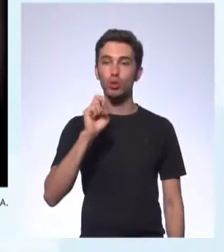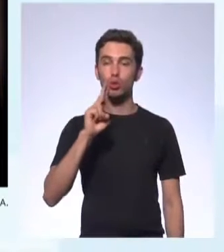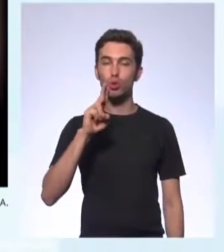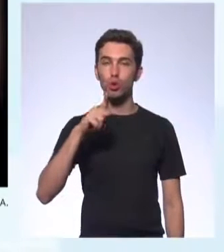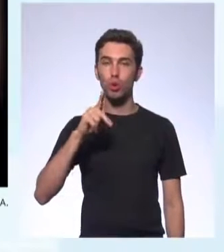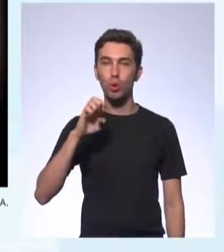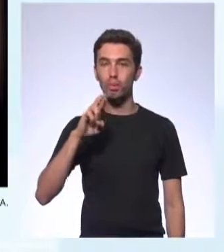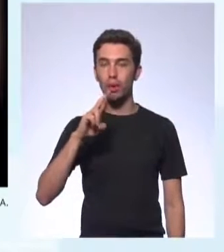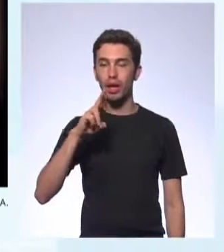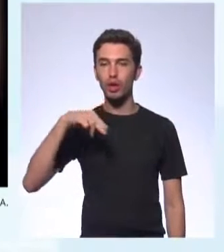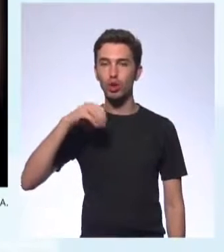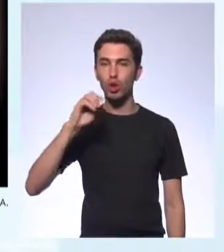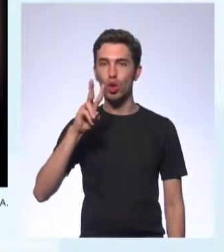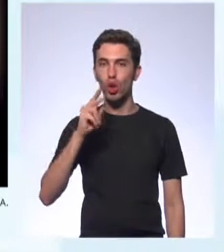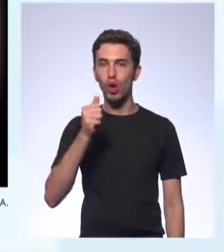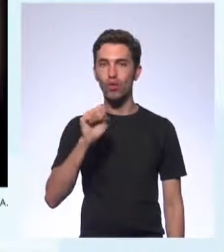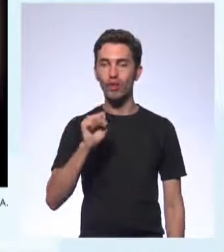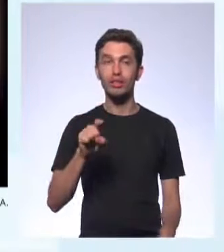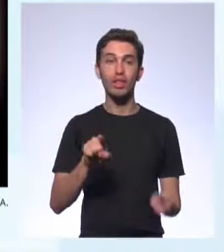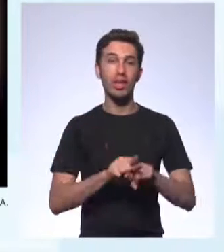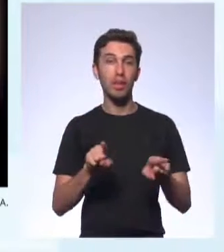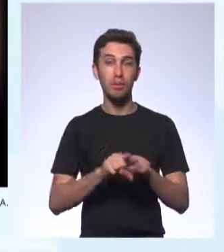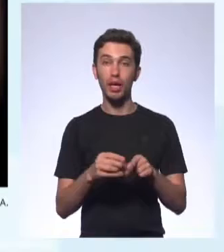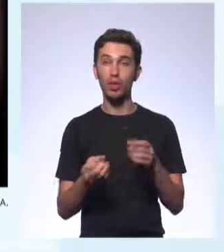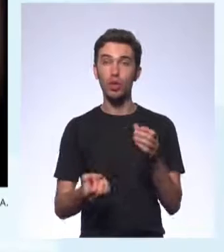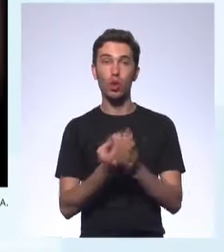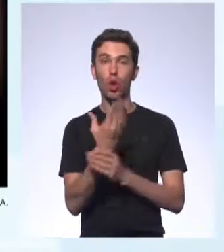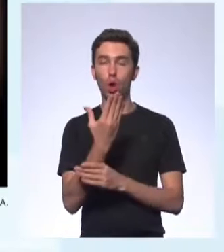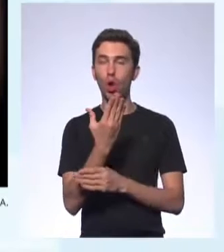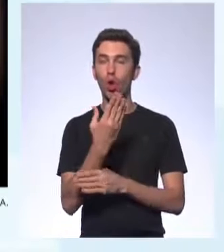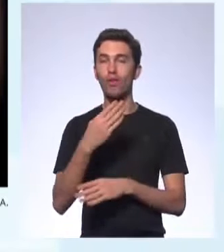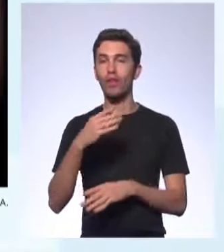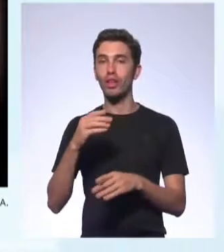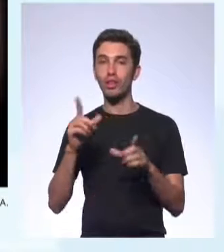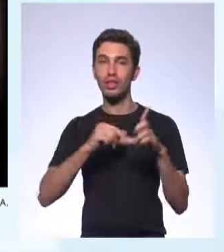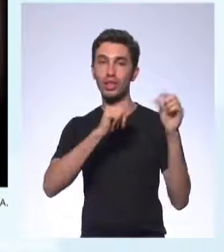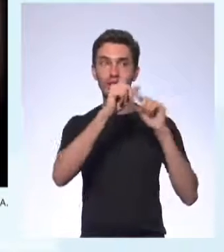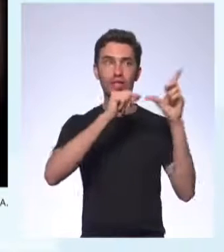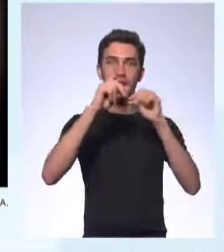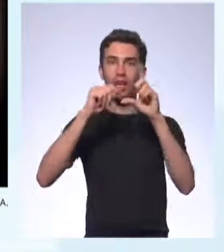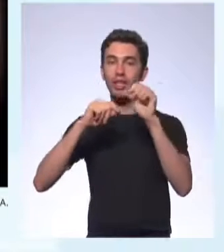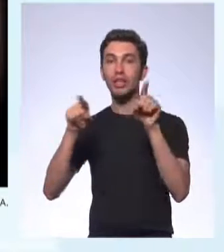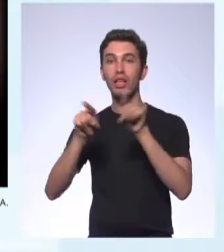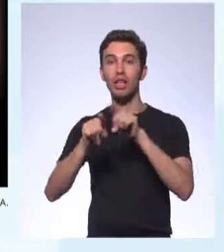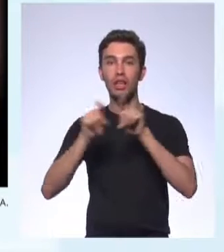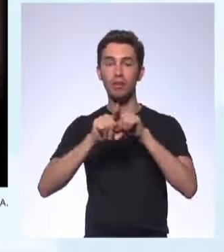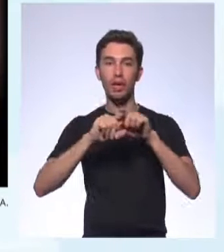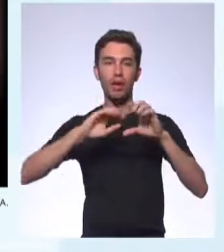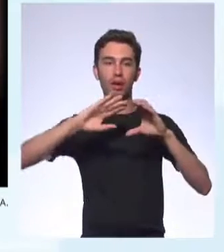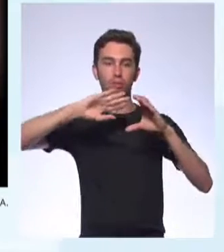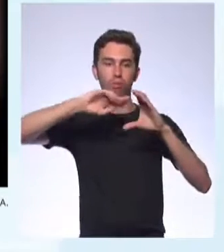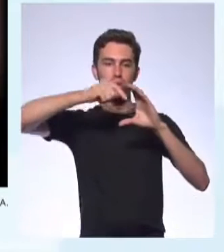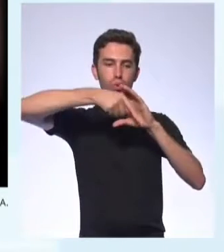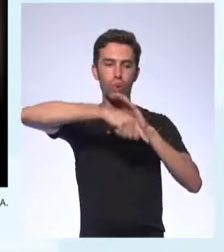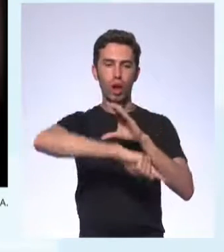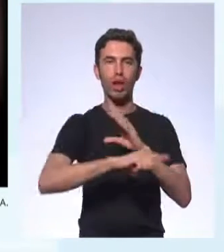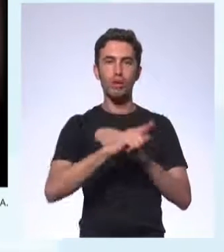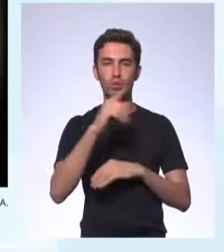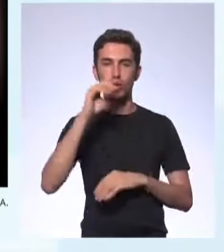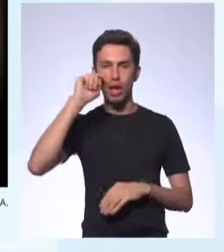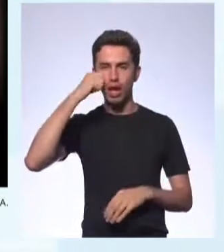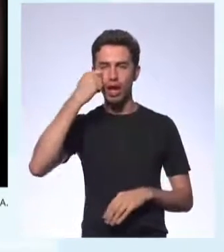e até outras estrelas e até buracos negros podem ter